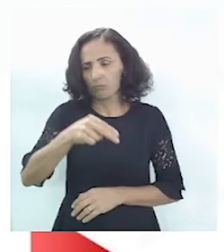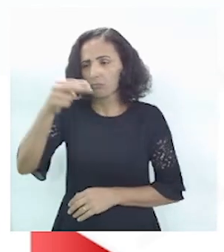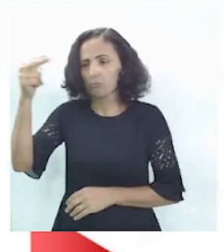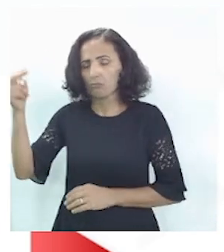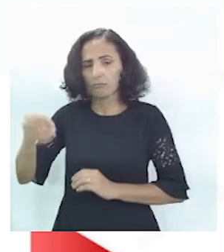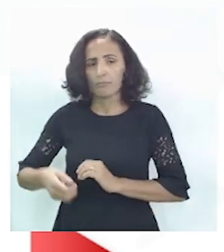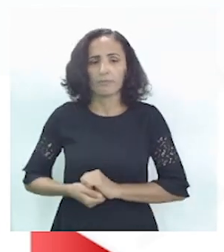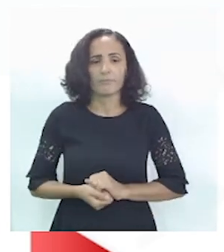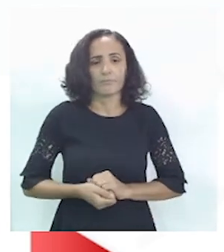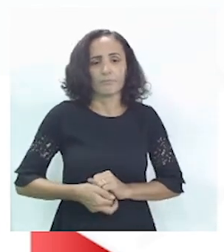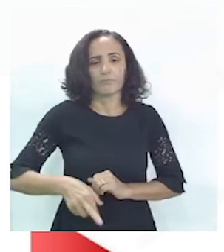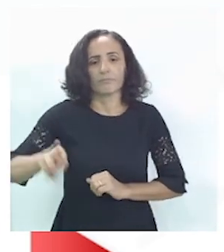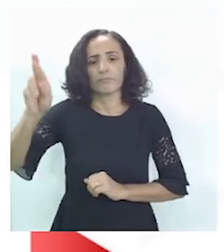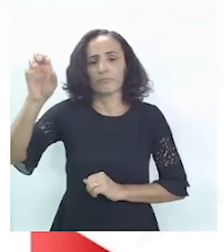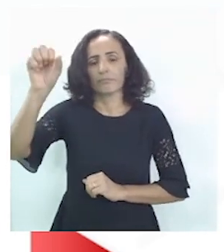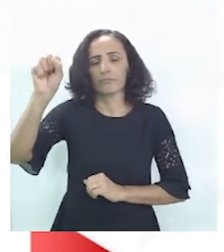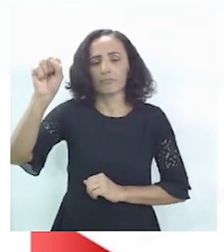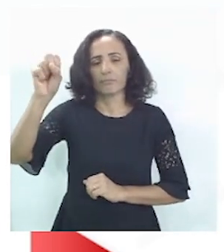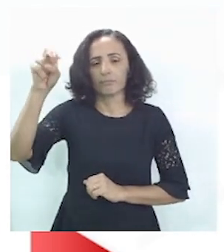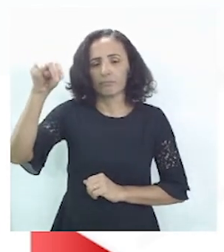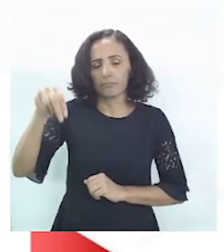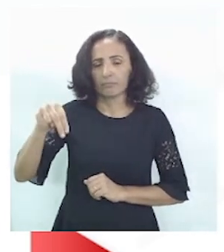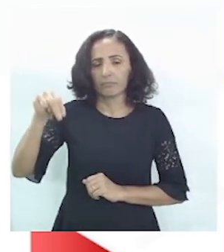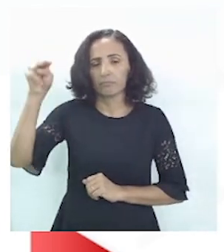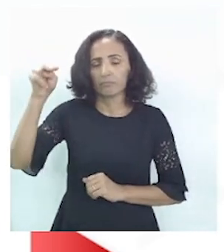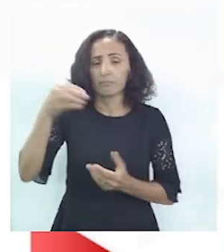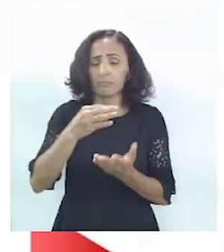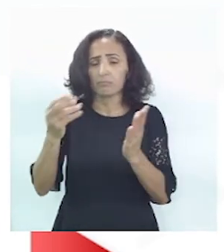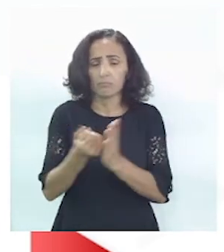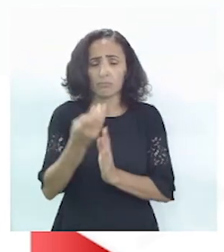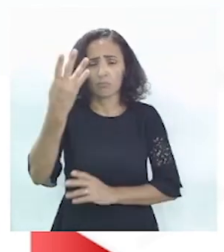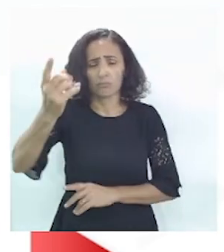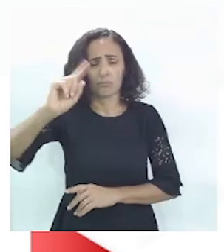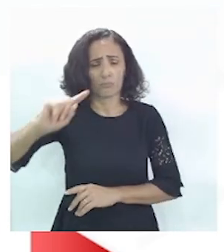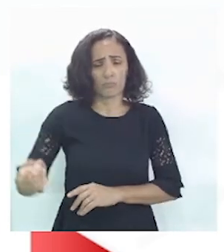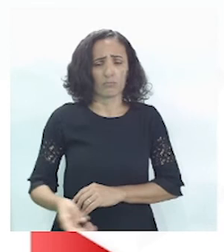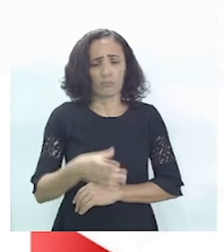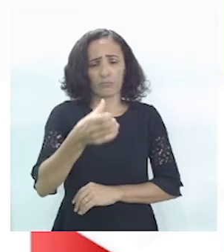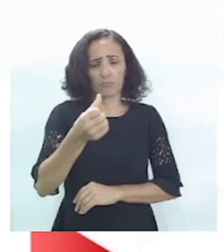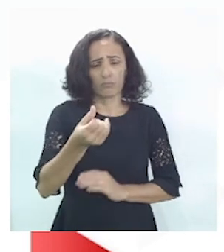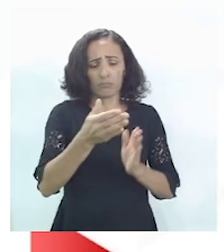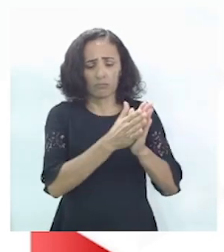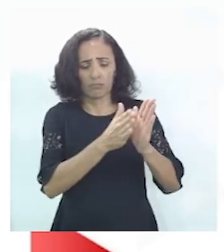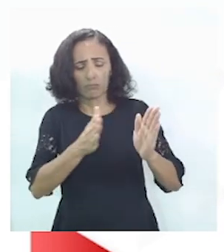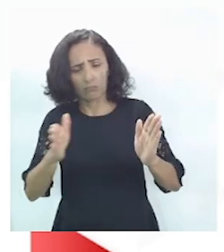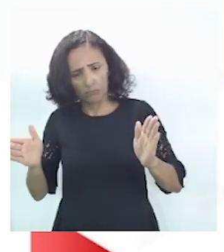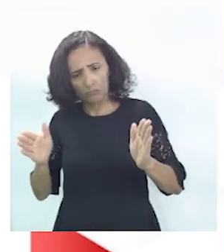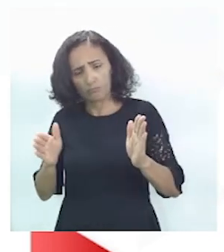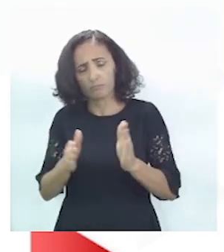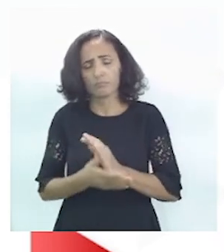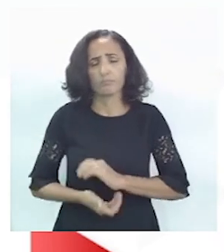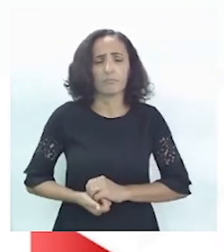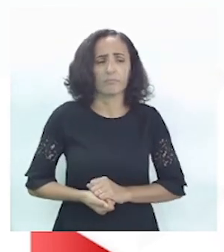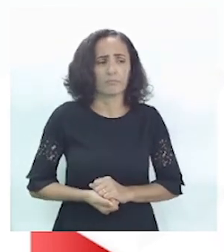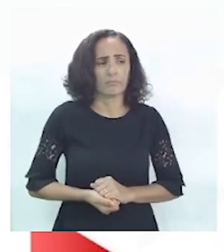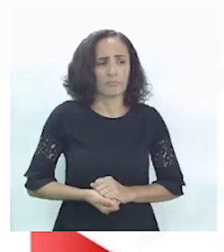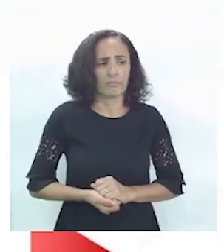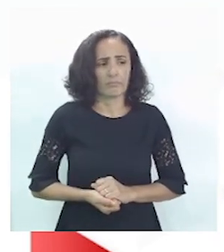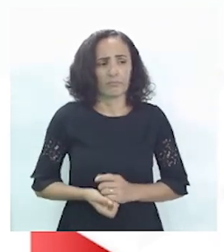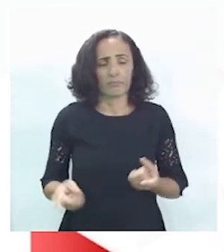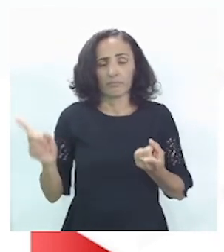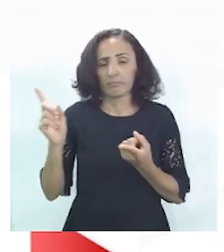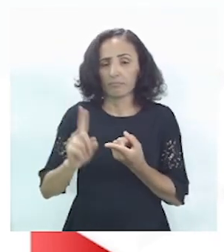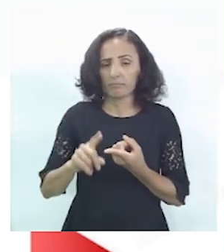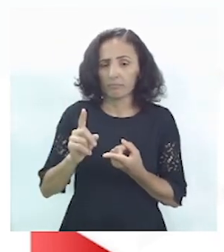ou seja, o Rio Grande do Norte, com a capacidade de 4.066 megawatts e 151